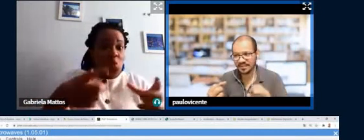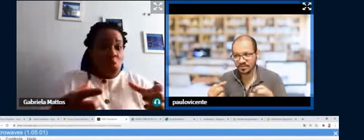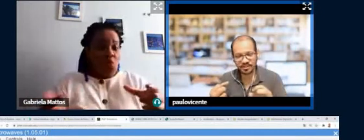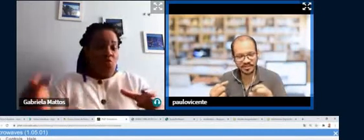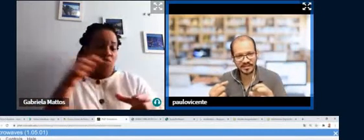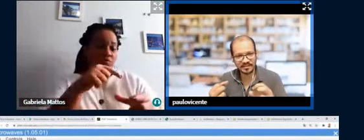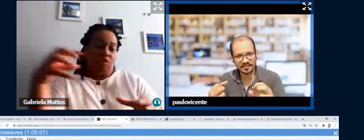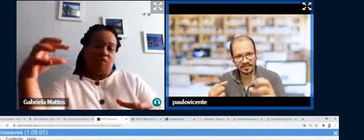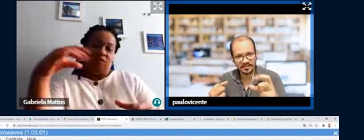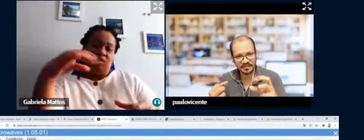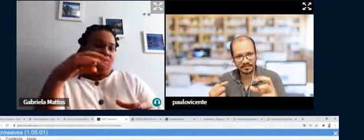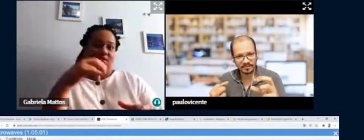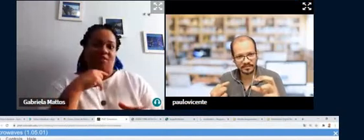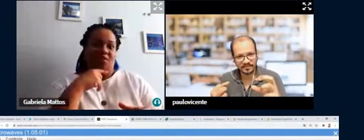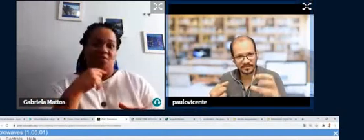interferência é destrutiva,